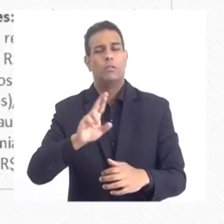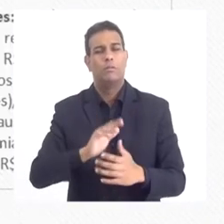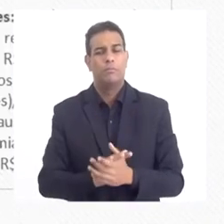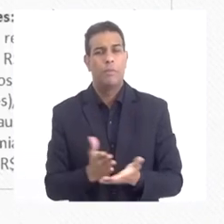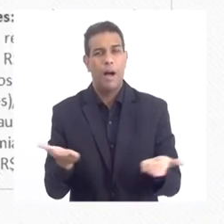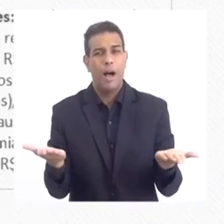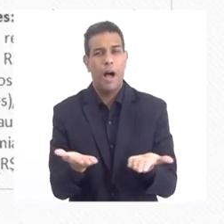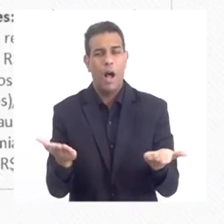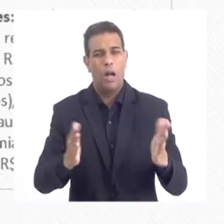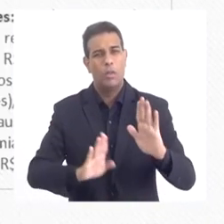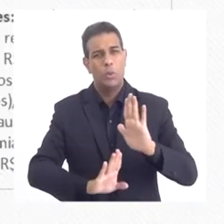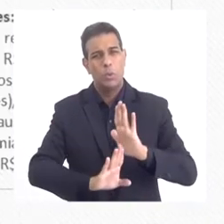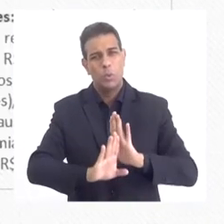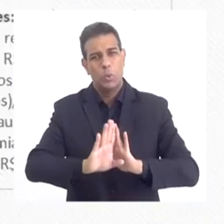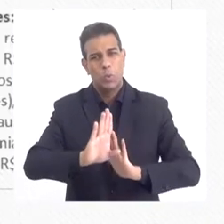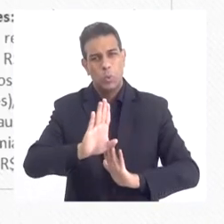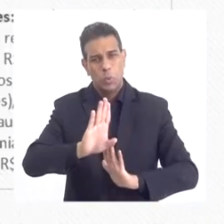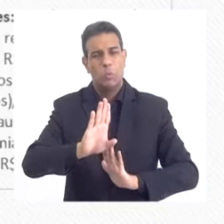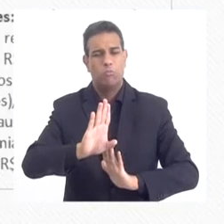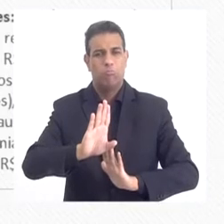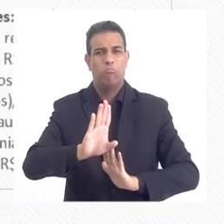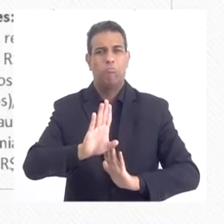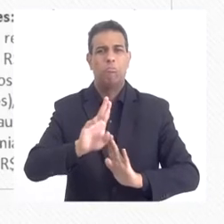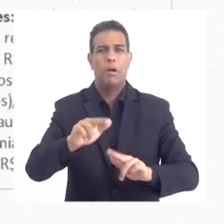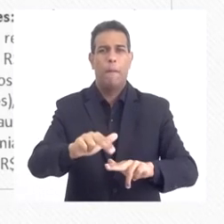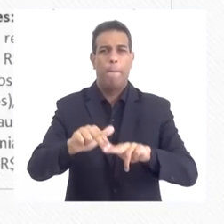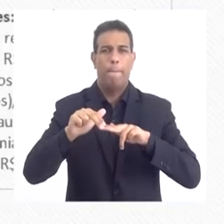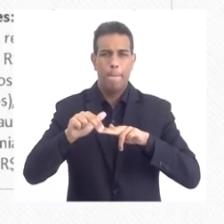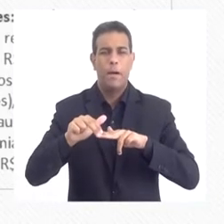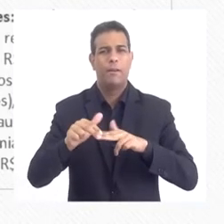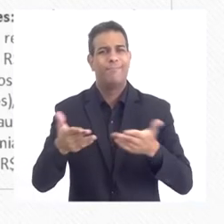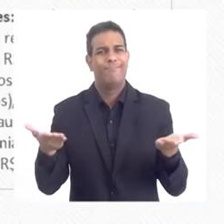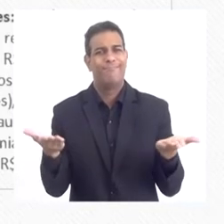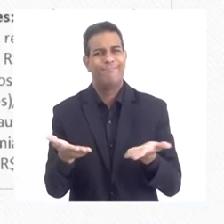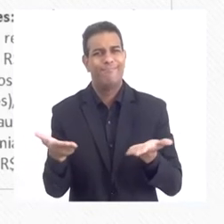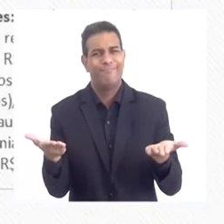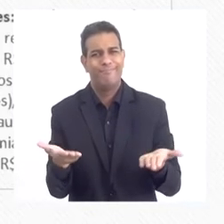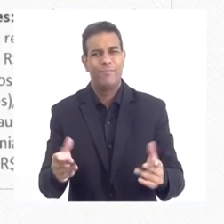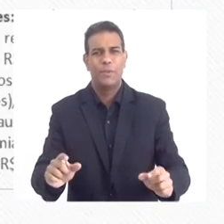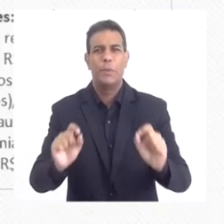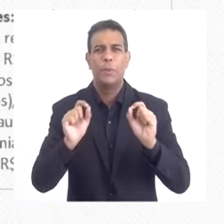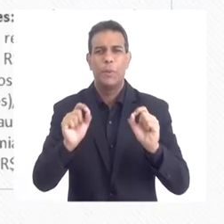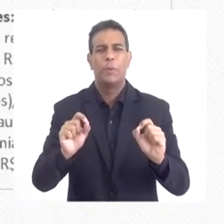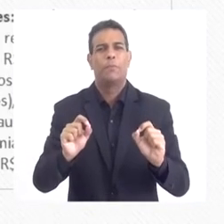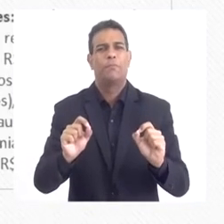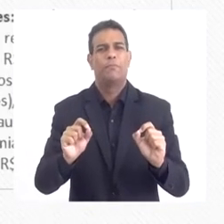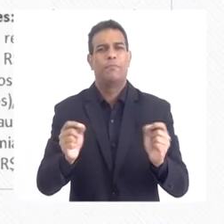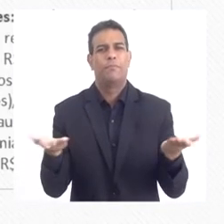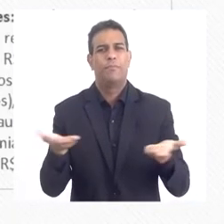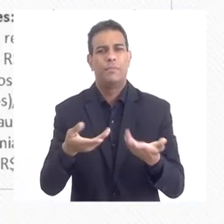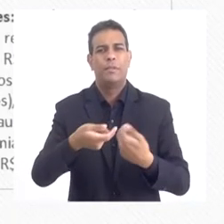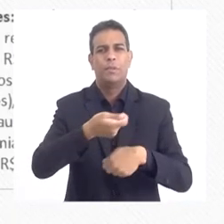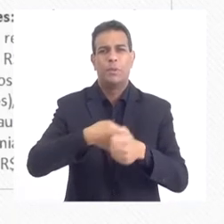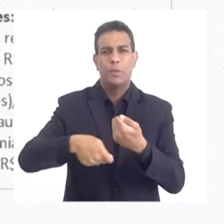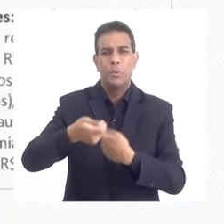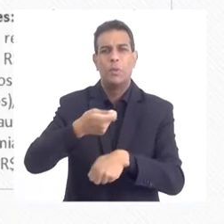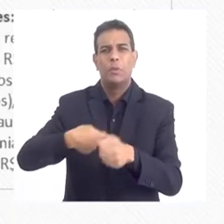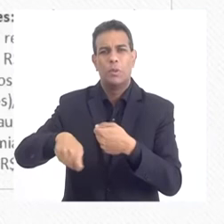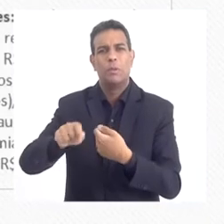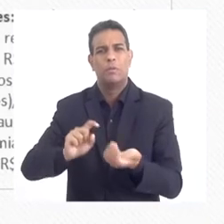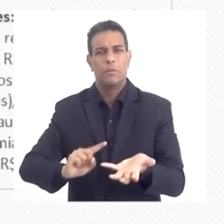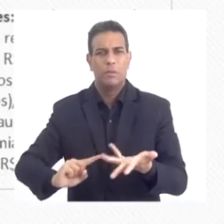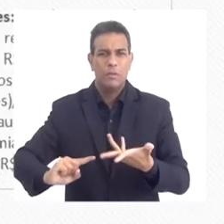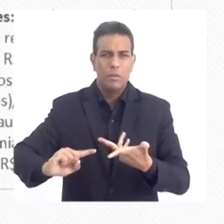crescimento que ele é fruto do crescimento do crescimento econômico, a retomada do